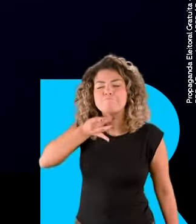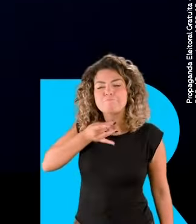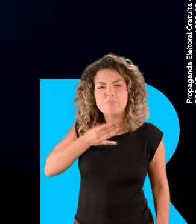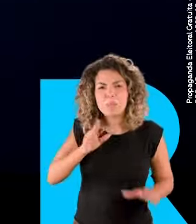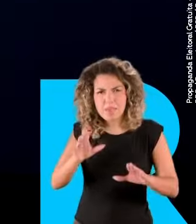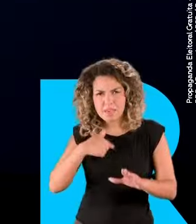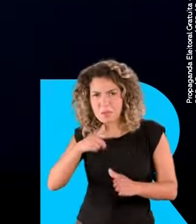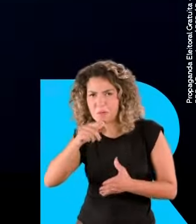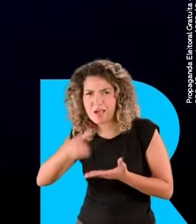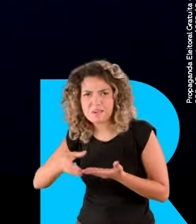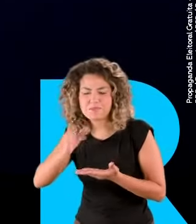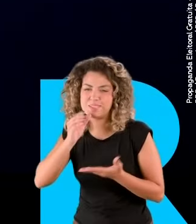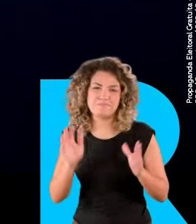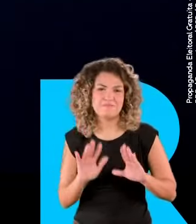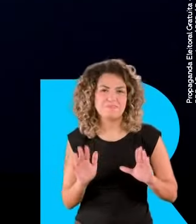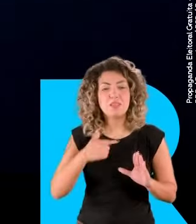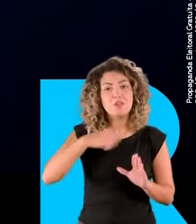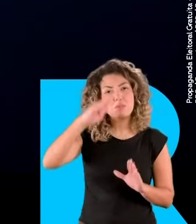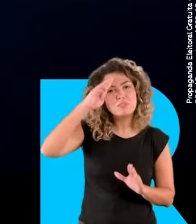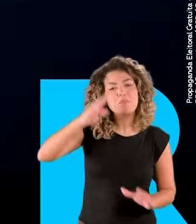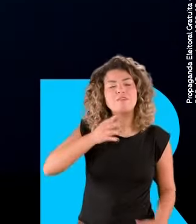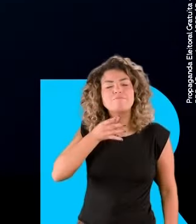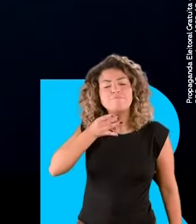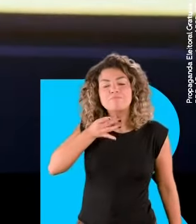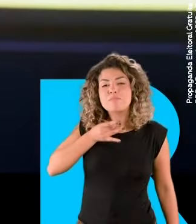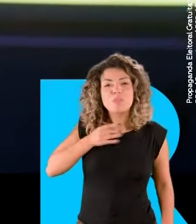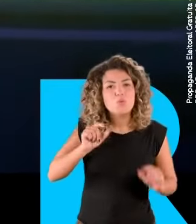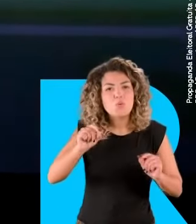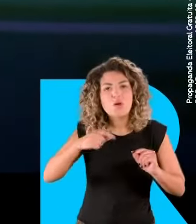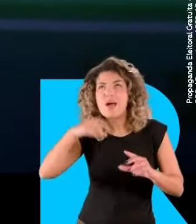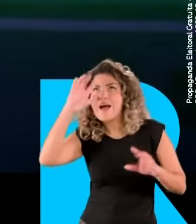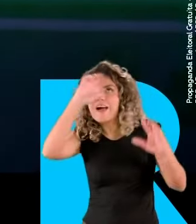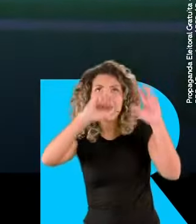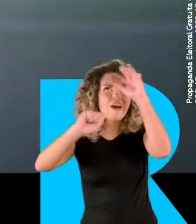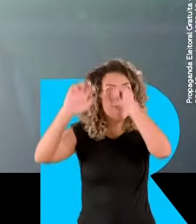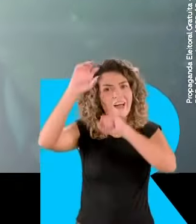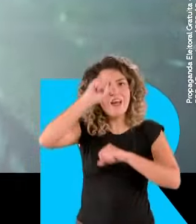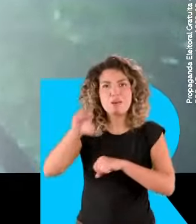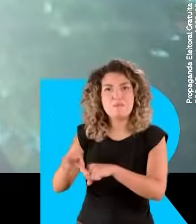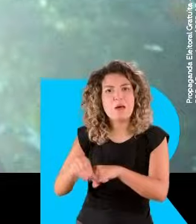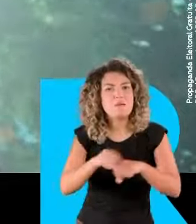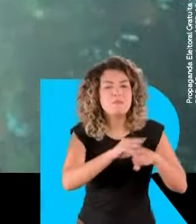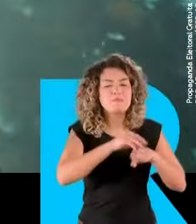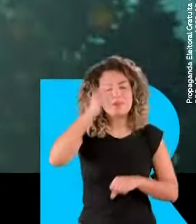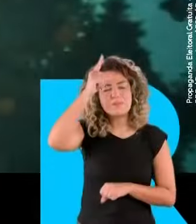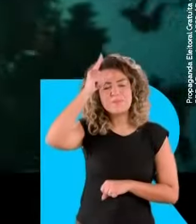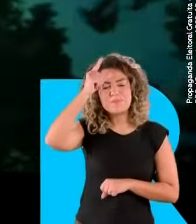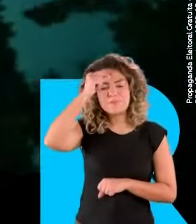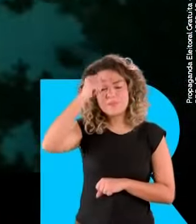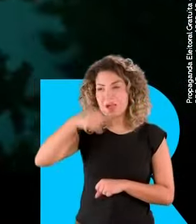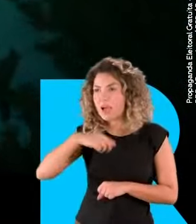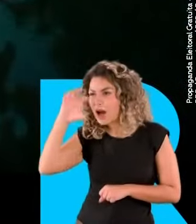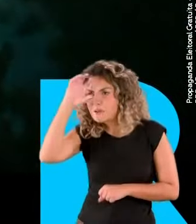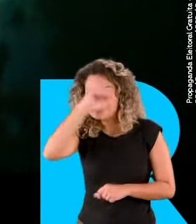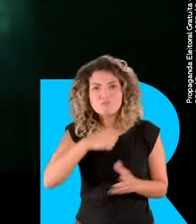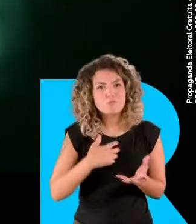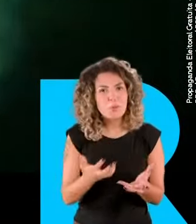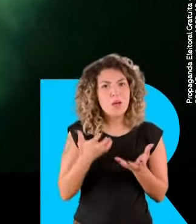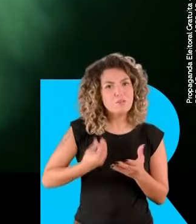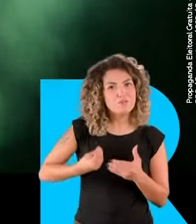água. Sede de aprender mesmo. E quanto mais eu sei, mais eu descubro que essa é a viagem que eu quero pra minha